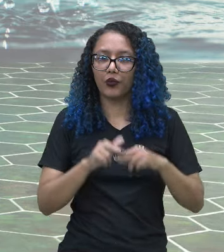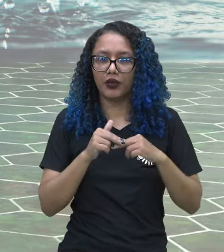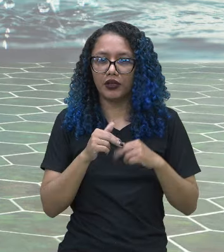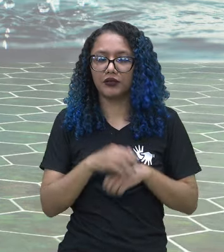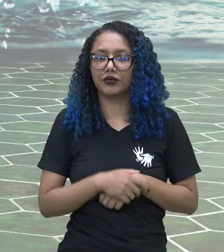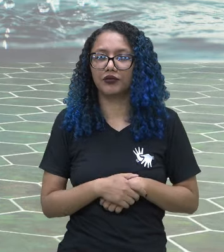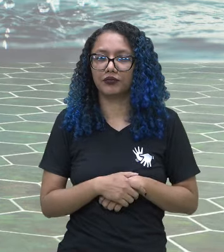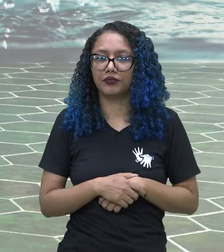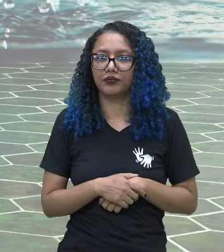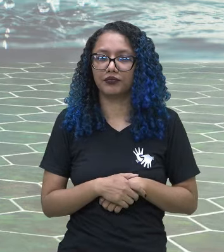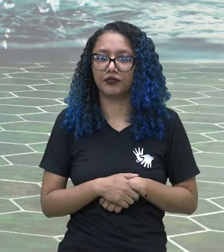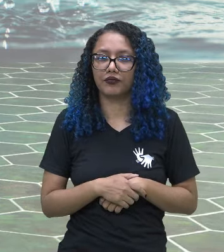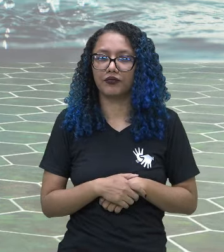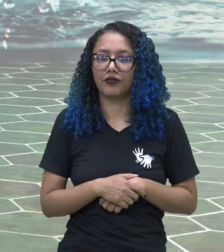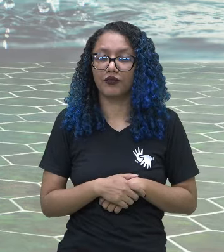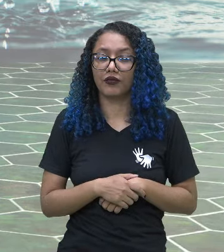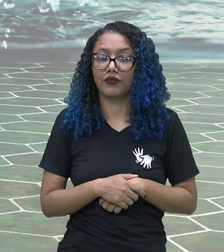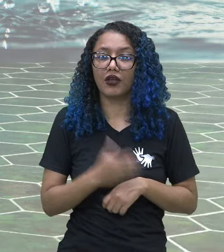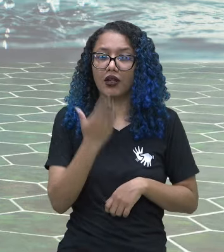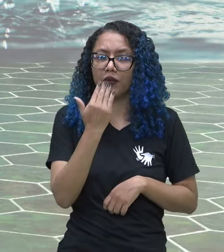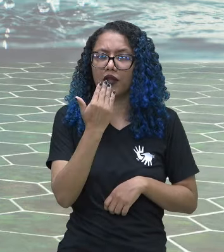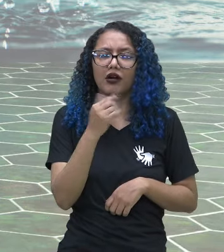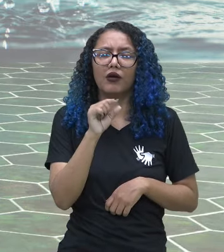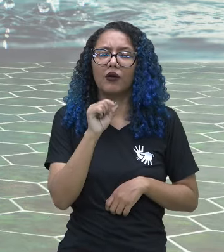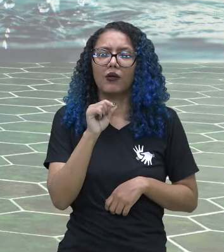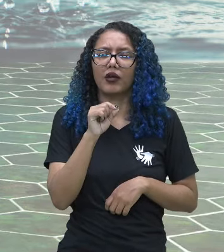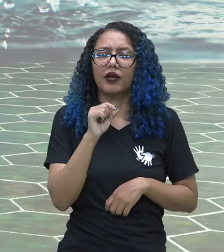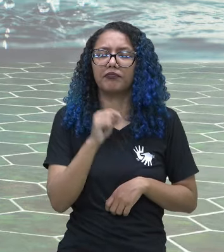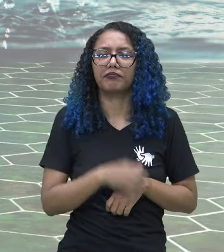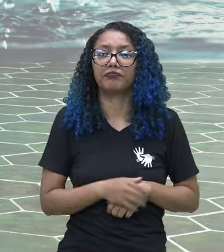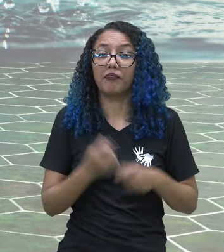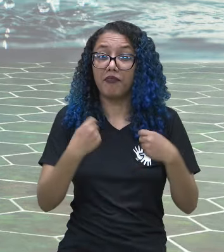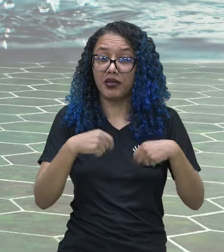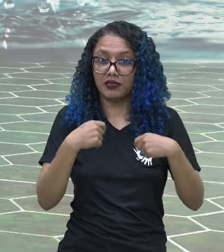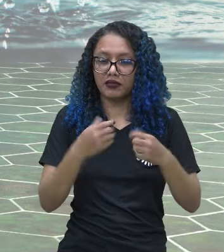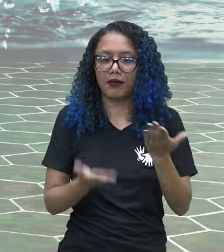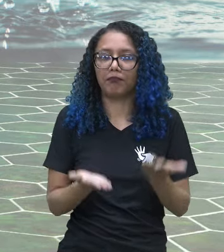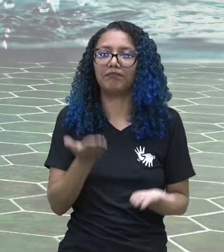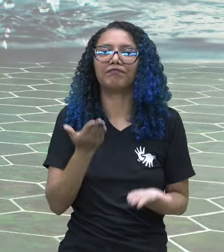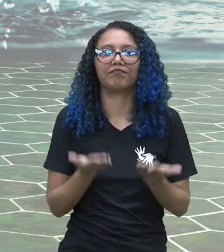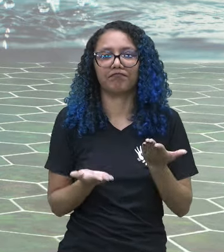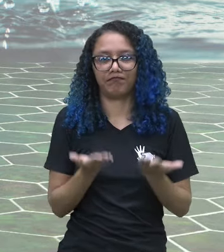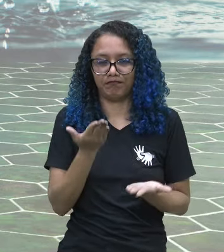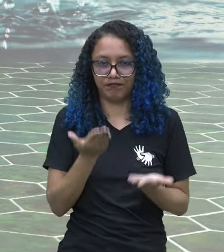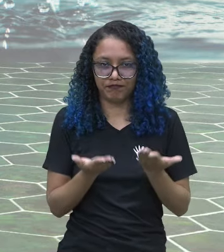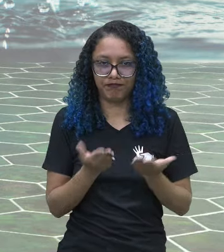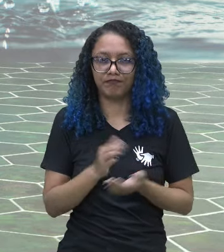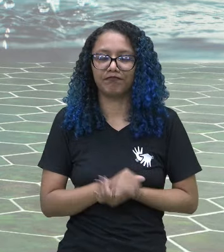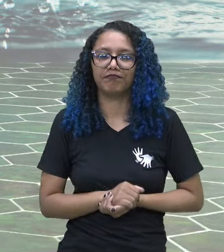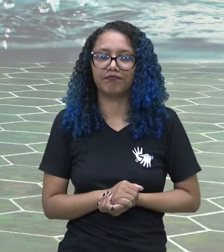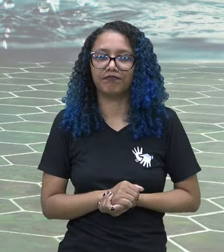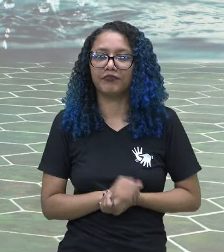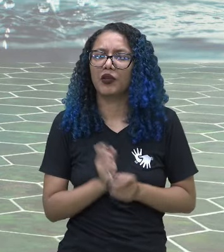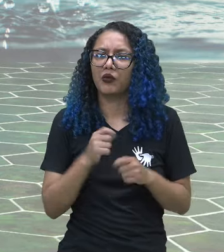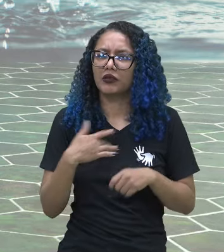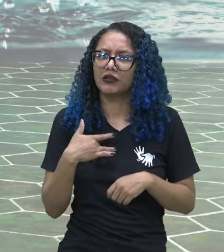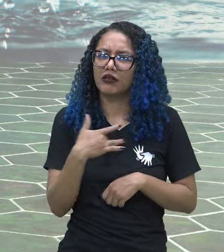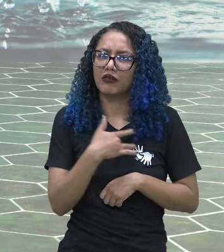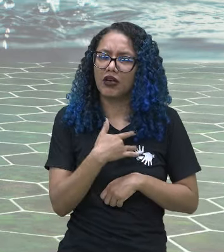alimentação essa necessidade de ter um equilíbrio, né, de ser saudável e